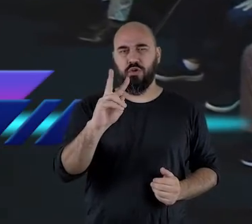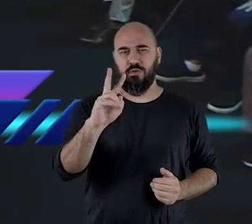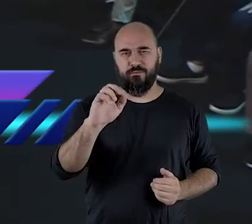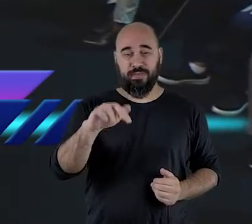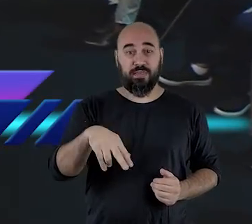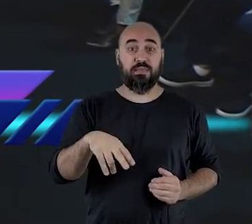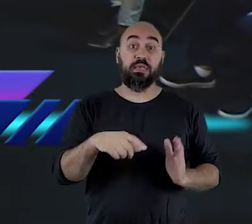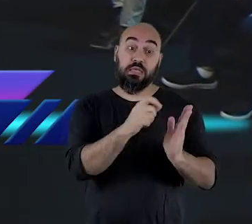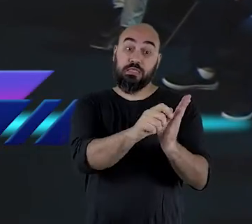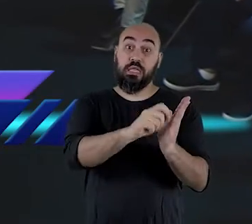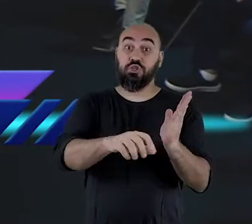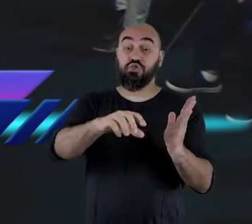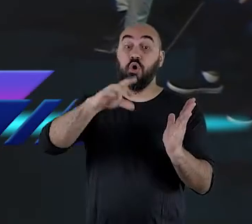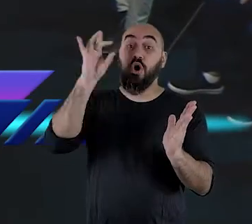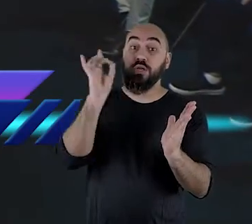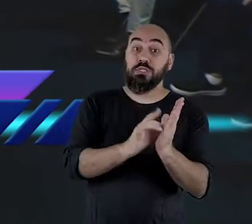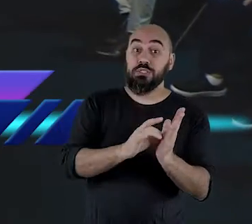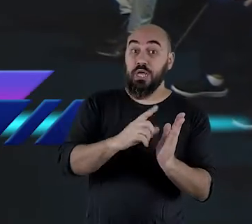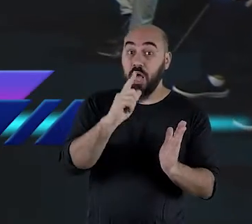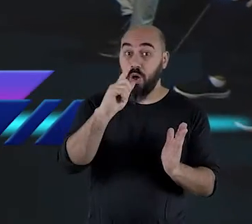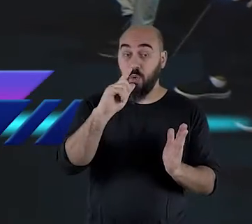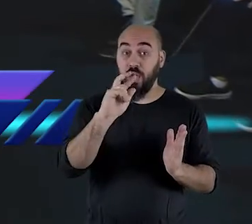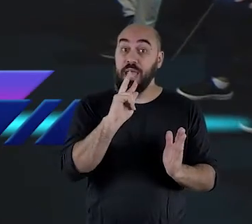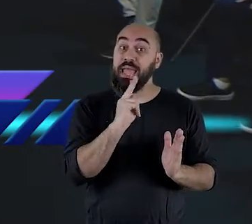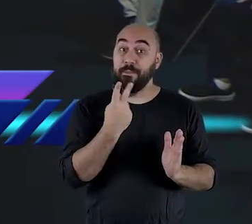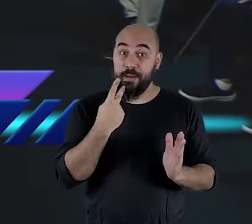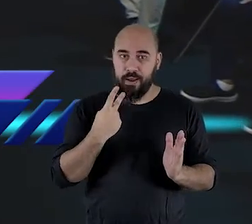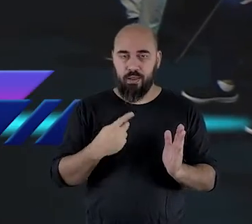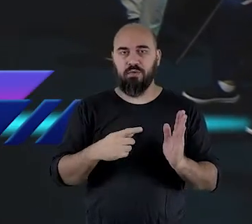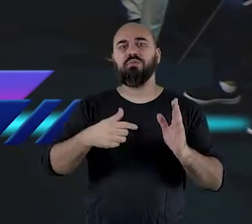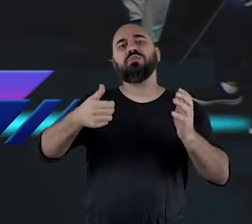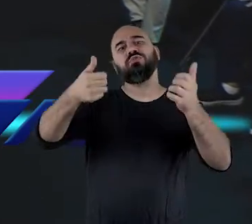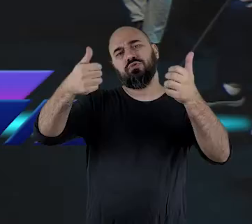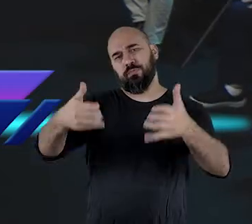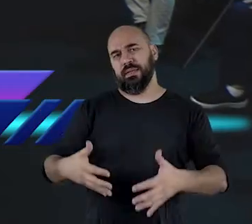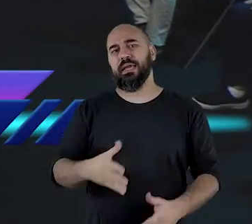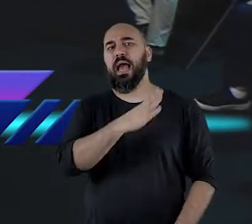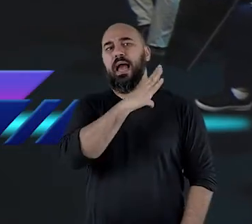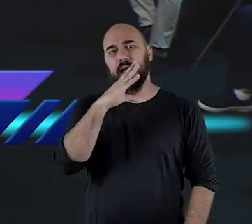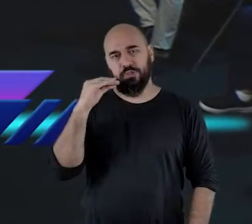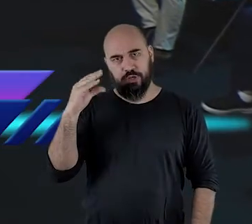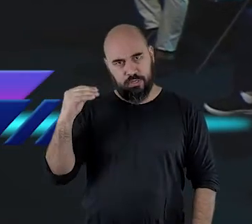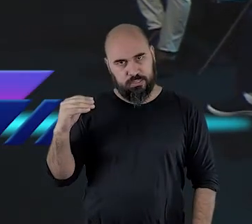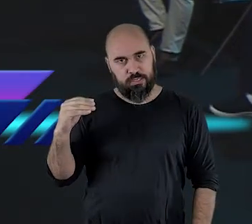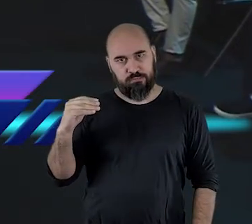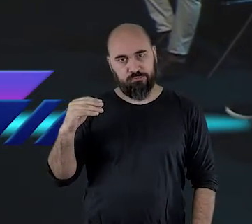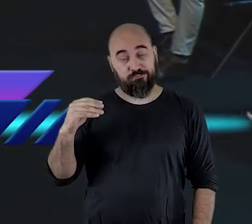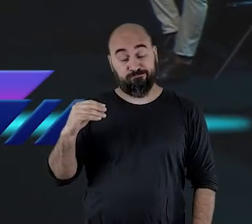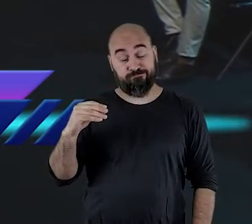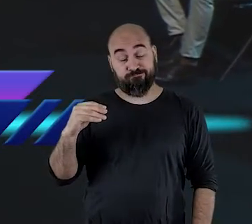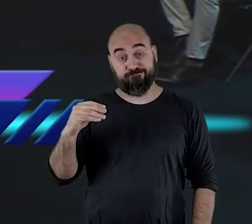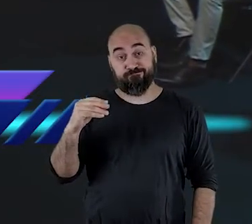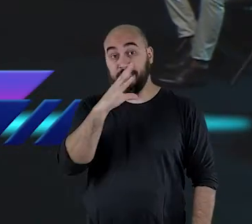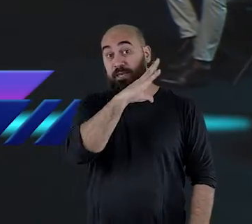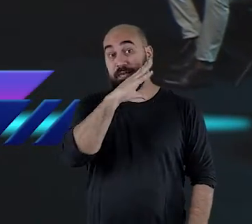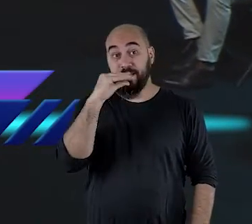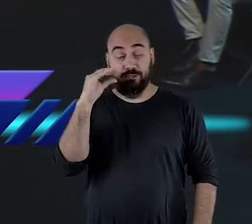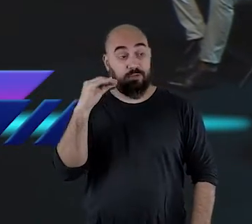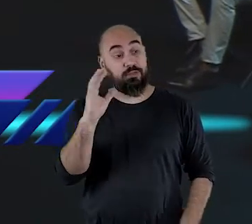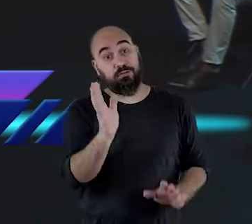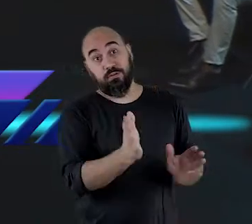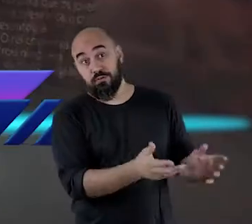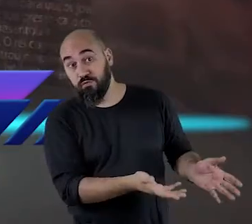significa adolescentes. Acredita-se que esses adolescentes que foram levados